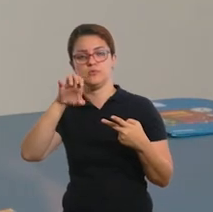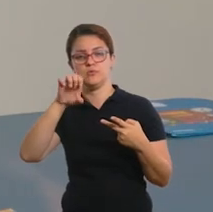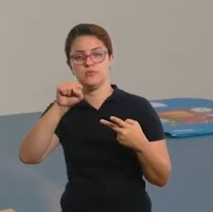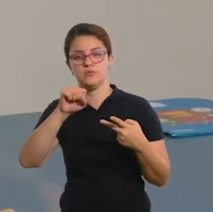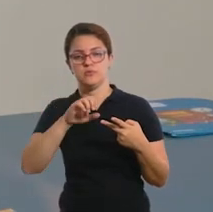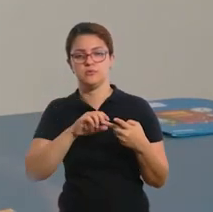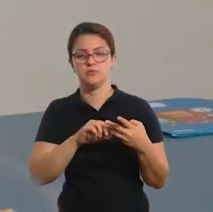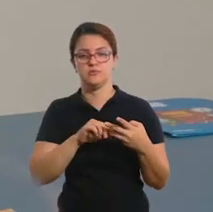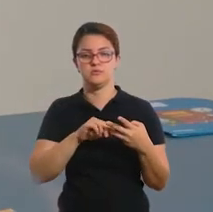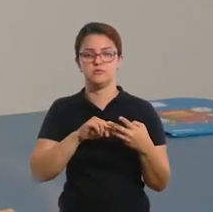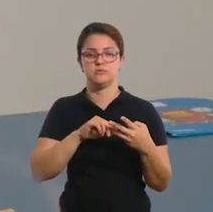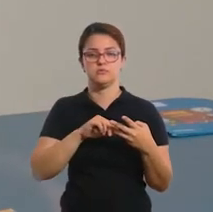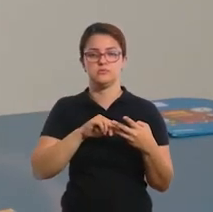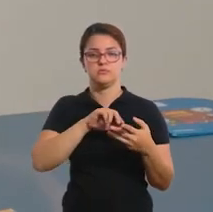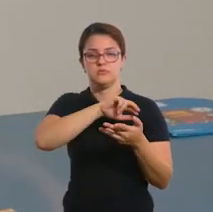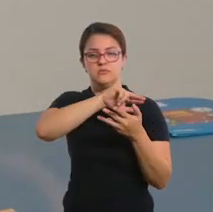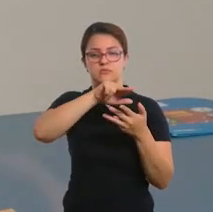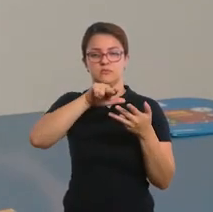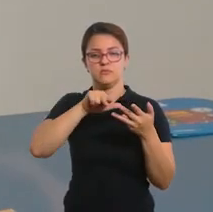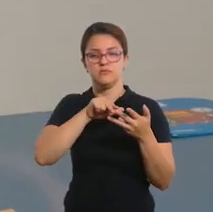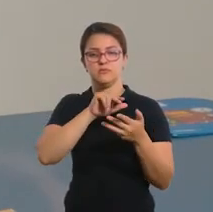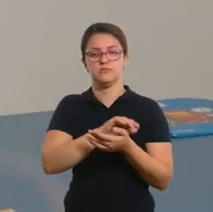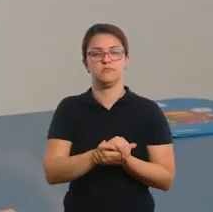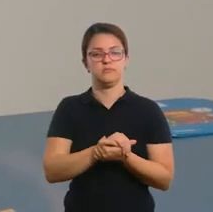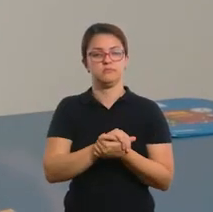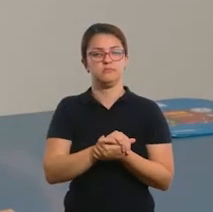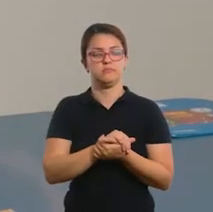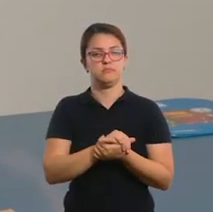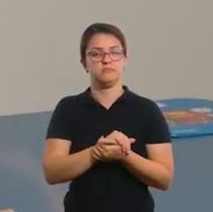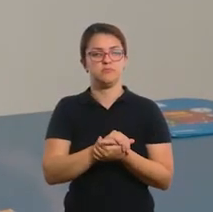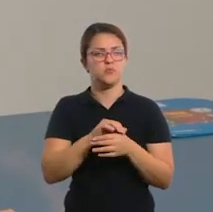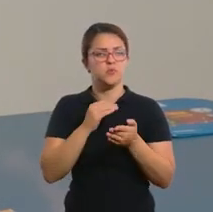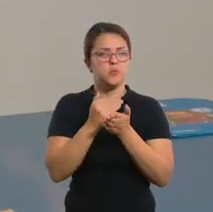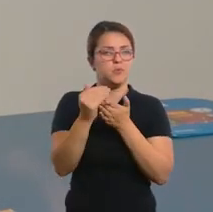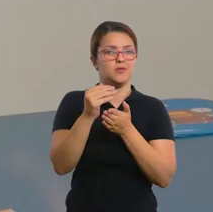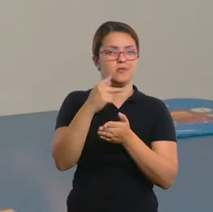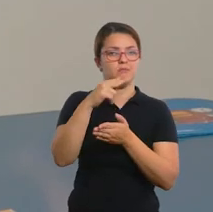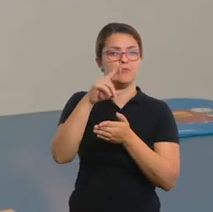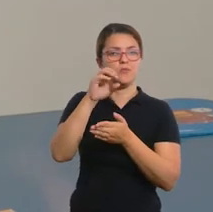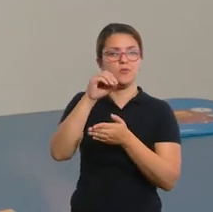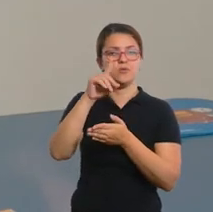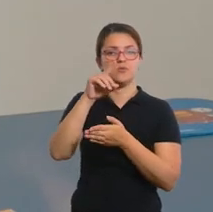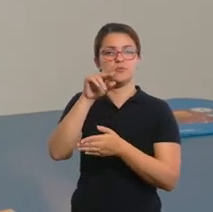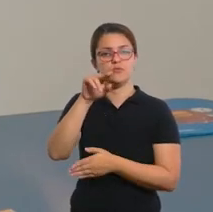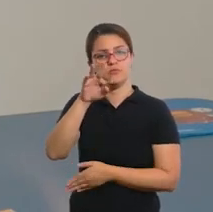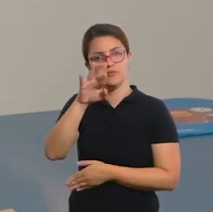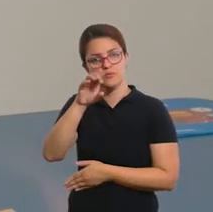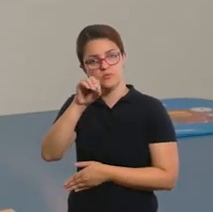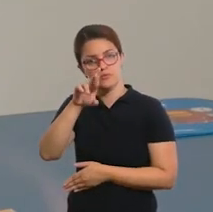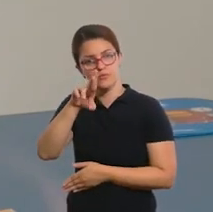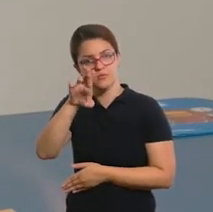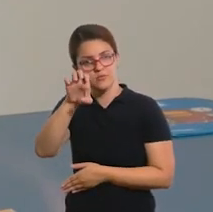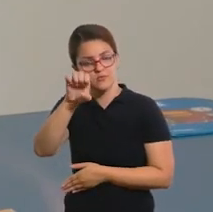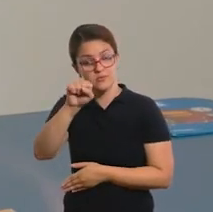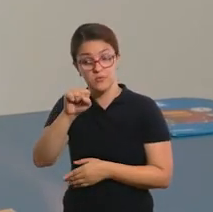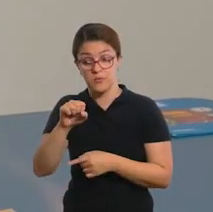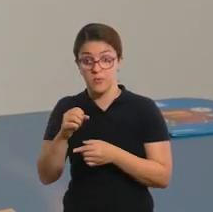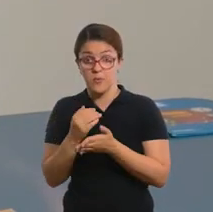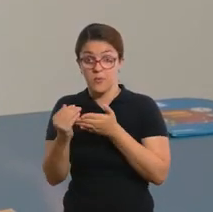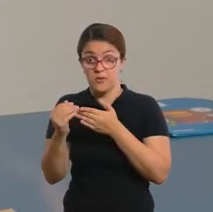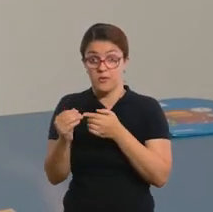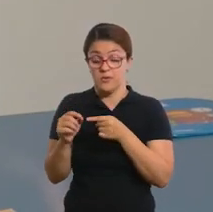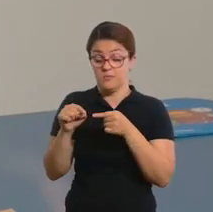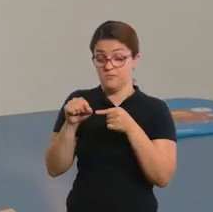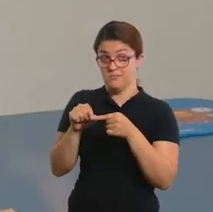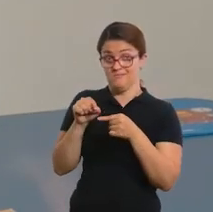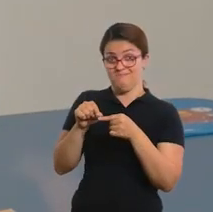alimentar, ela inicia dos produtores. Por quê? Porque os produtores, eles não necessitam de